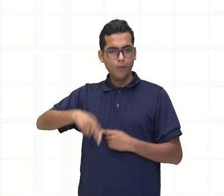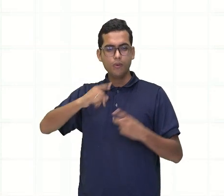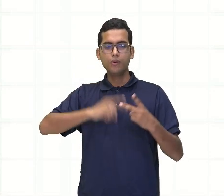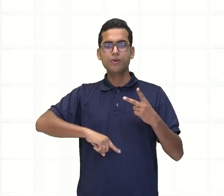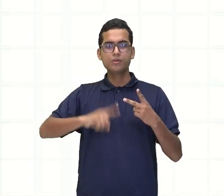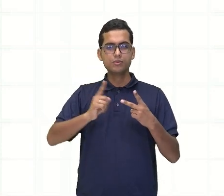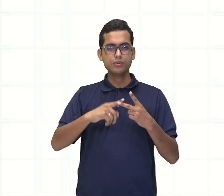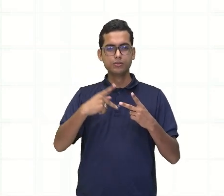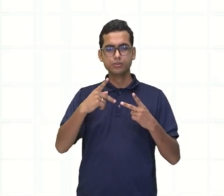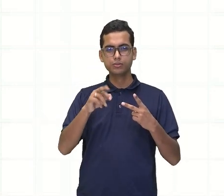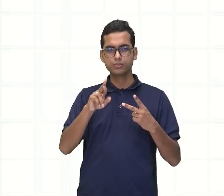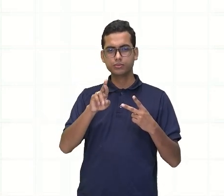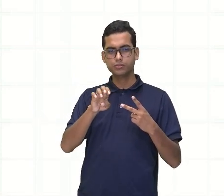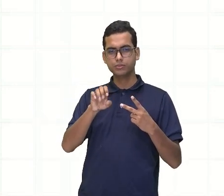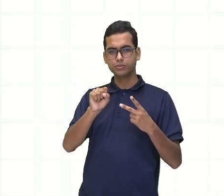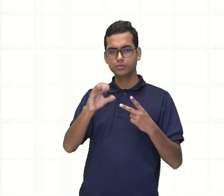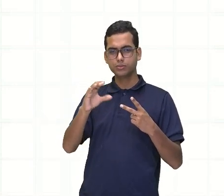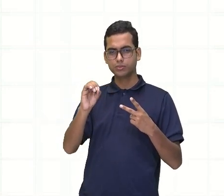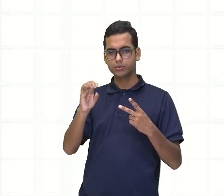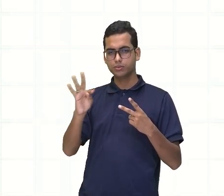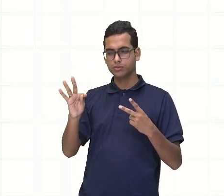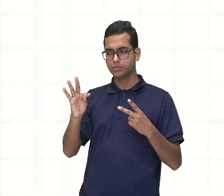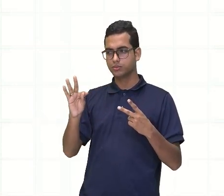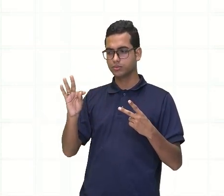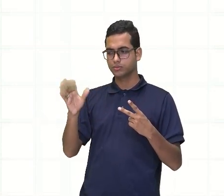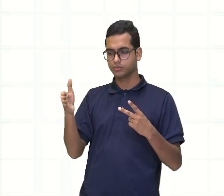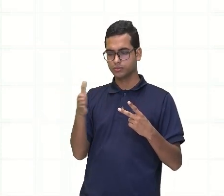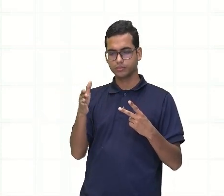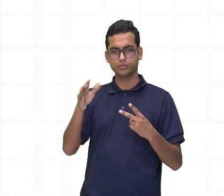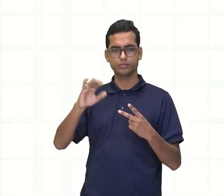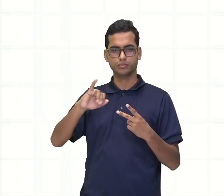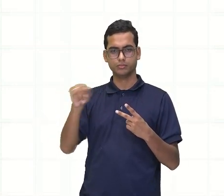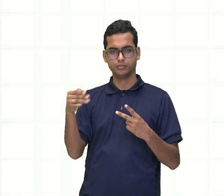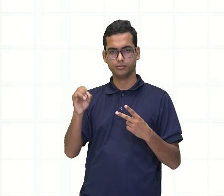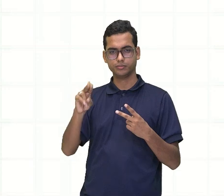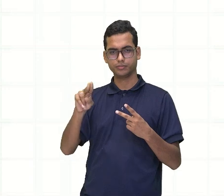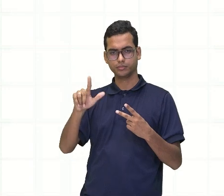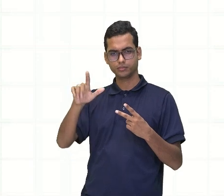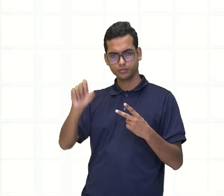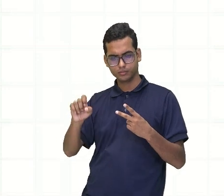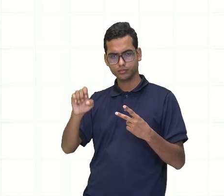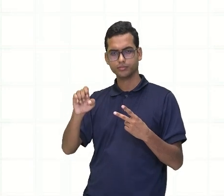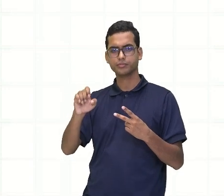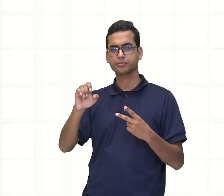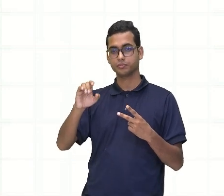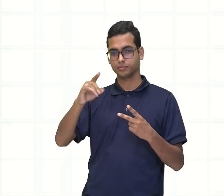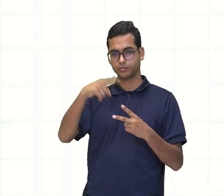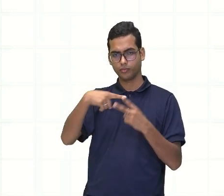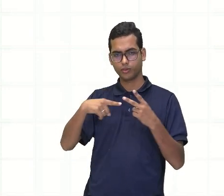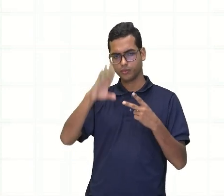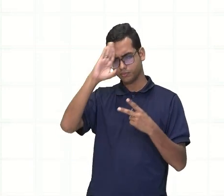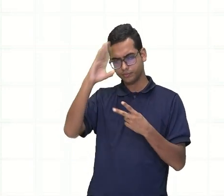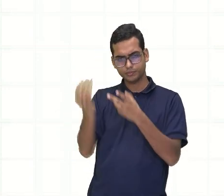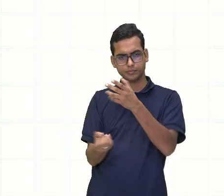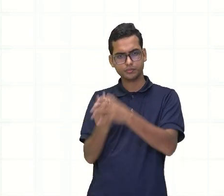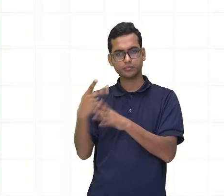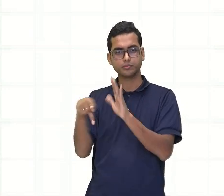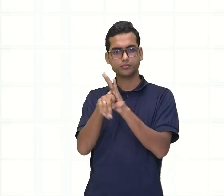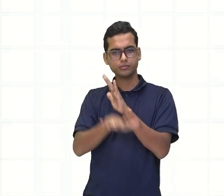dois físicos pioneiros, né, no ramo do estudo da termodinâmica,